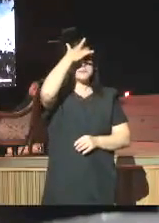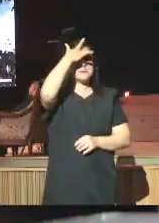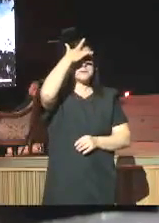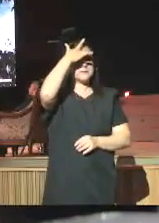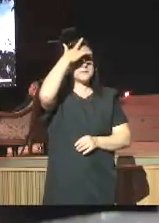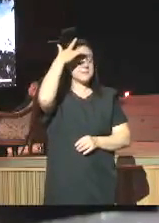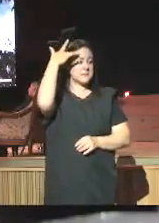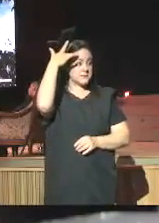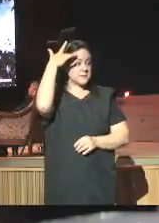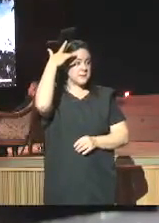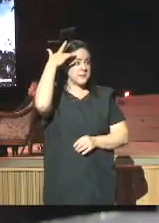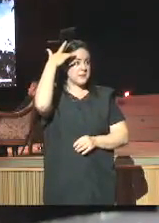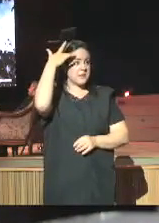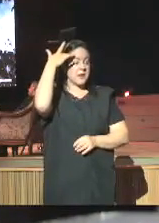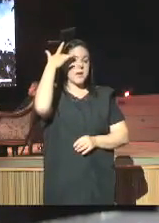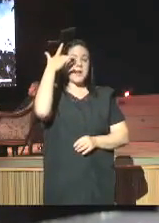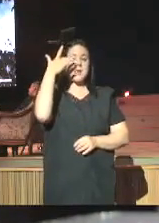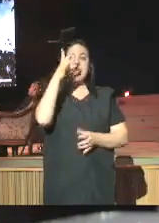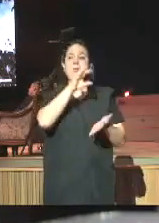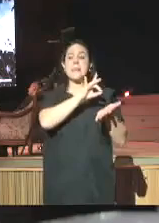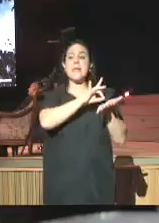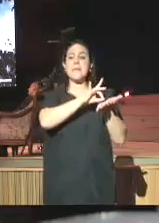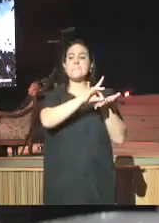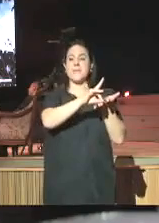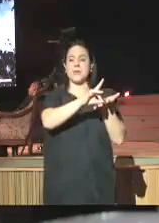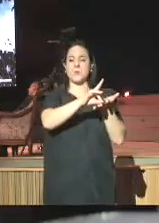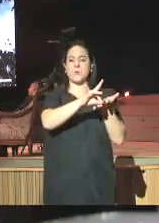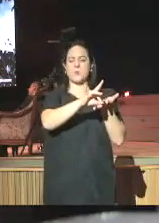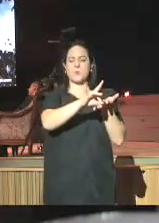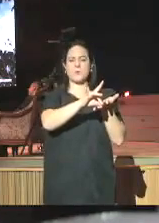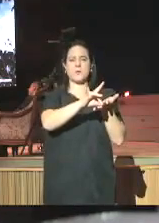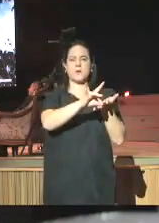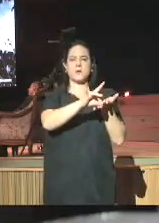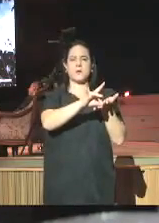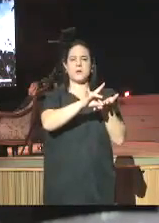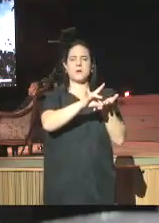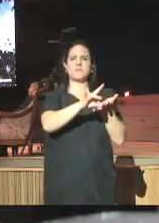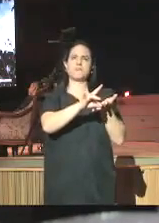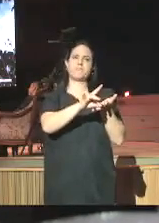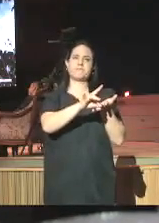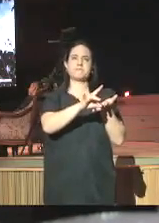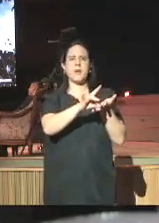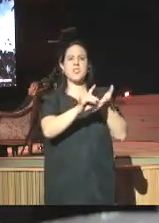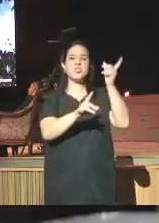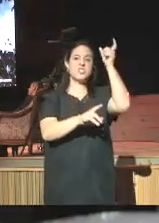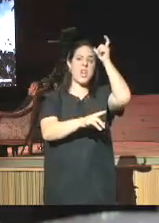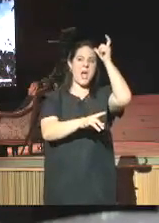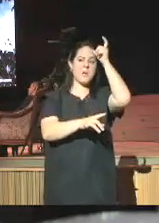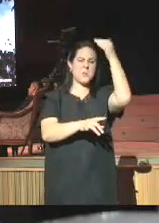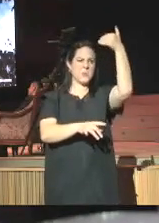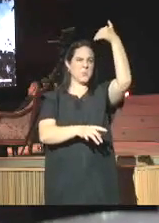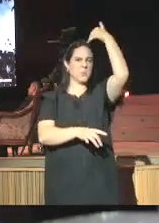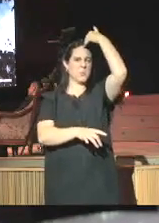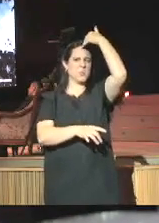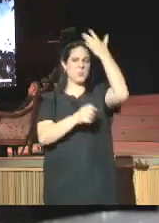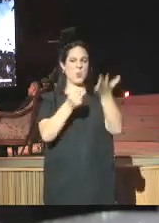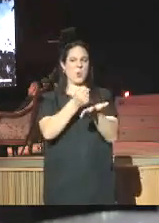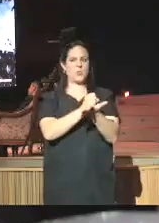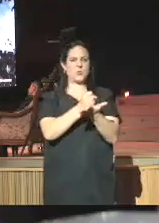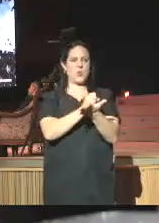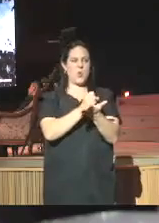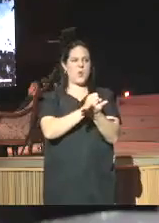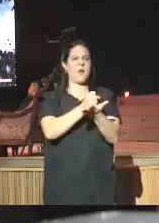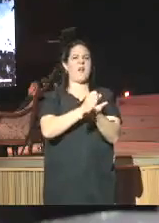t inimigos diabos eh espíritos que controlam a vida em áreas muito